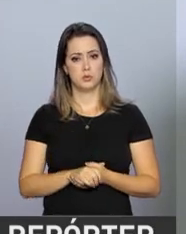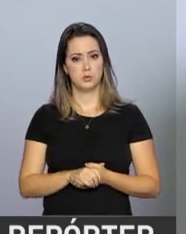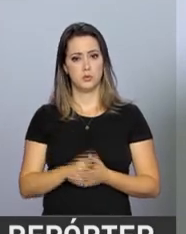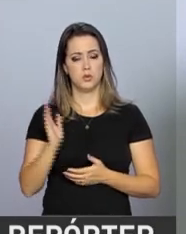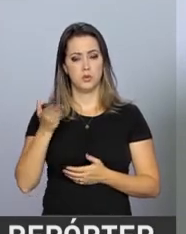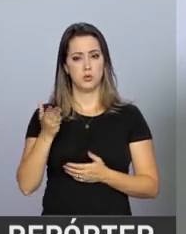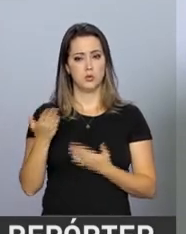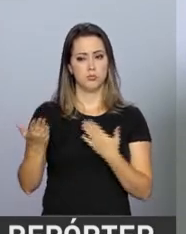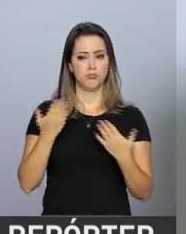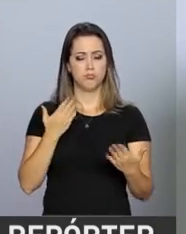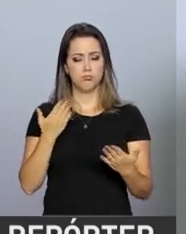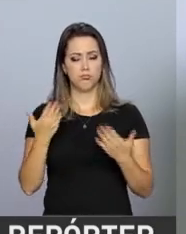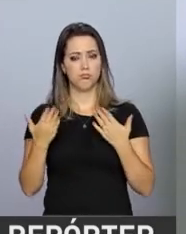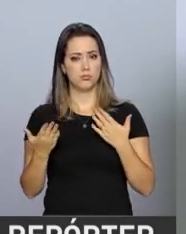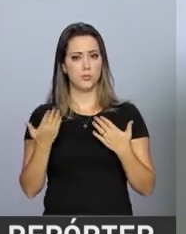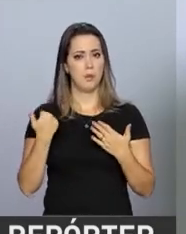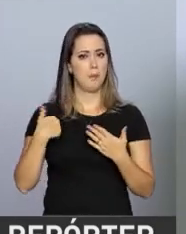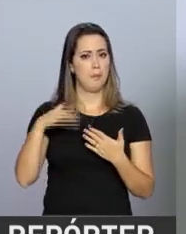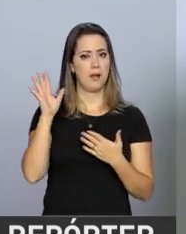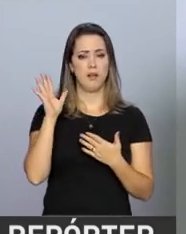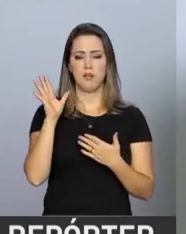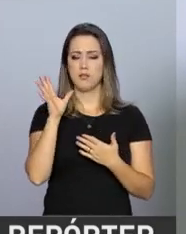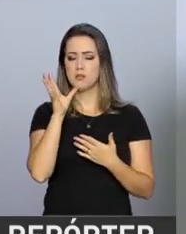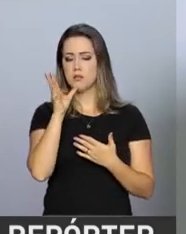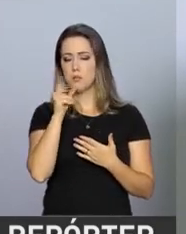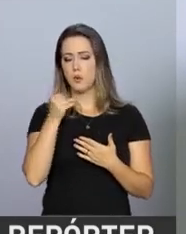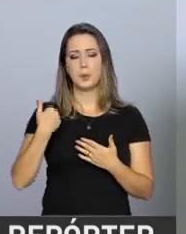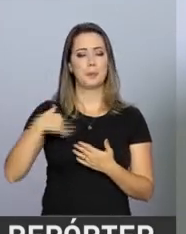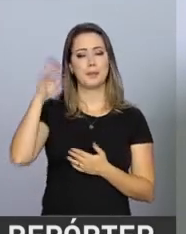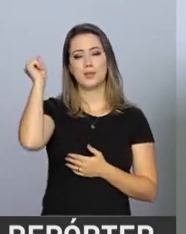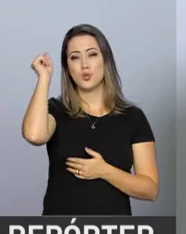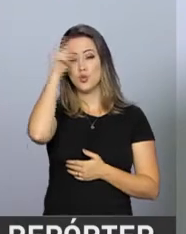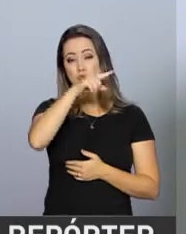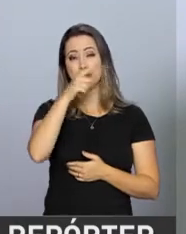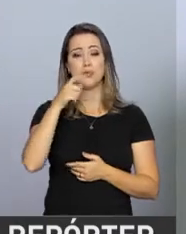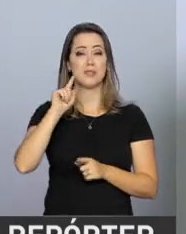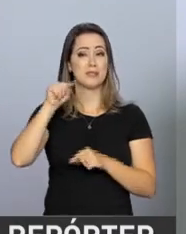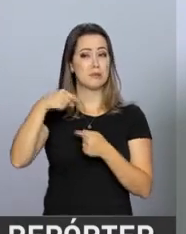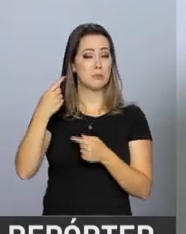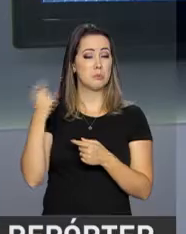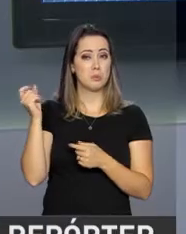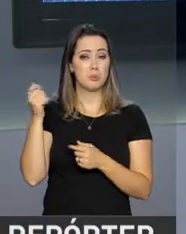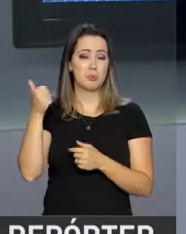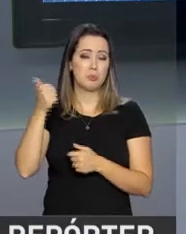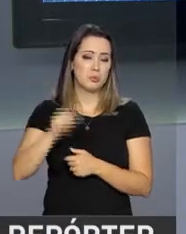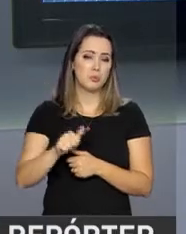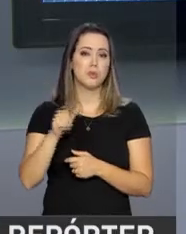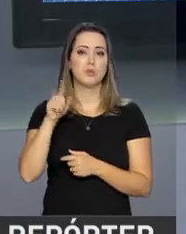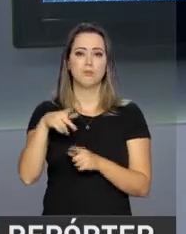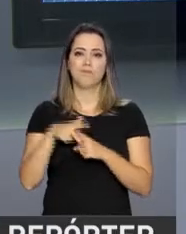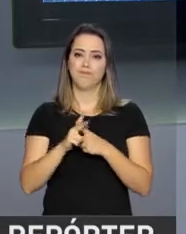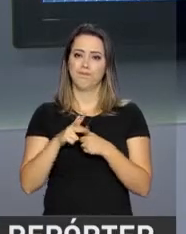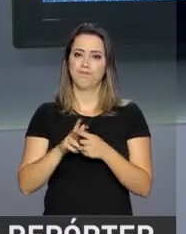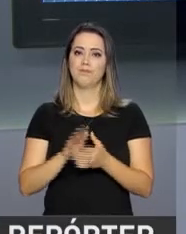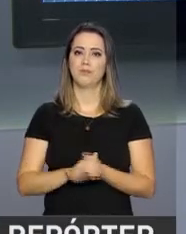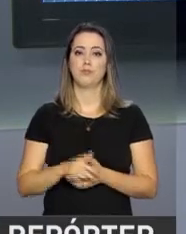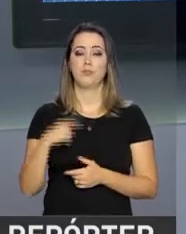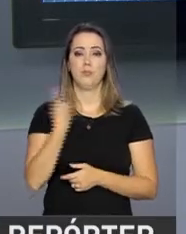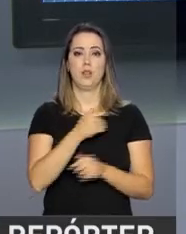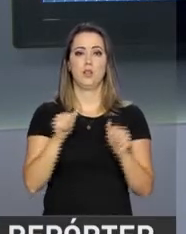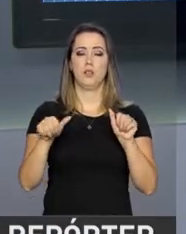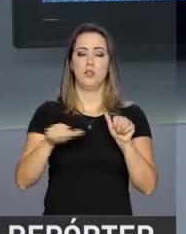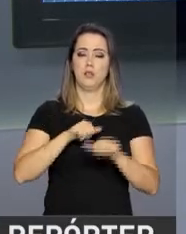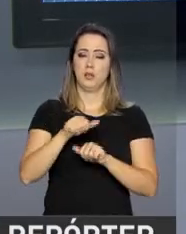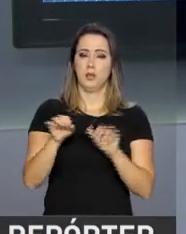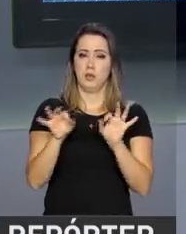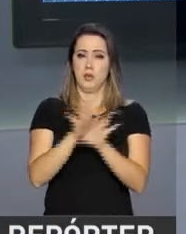a avaliação de que quanto mais tempo passar, mais difícil e mais dura terá que ser a reforma. E nós ficamos por aqui. Você